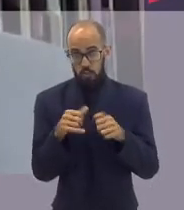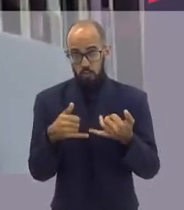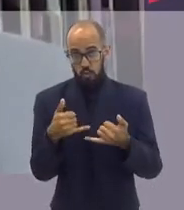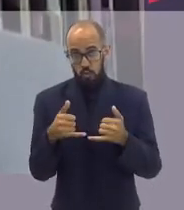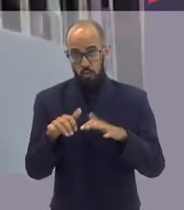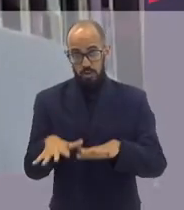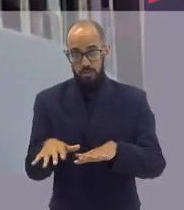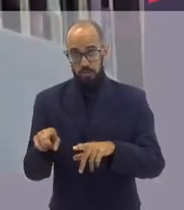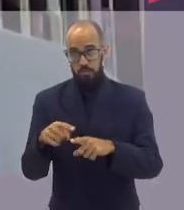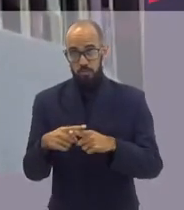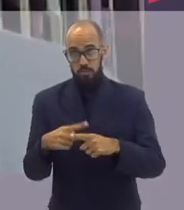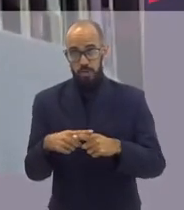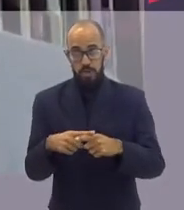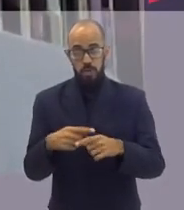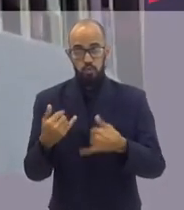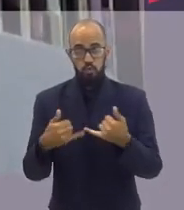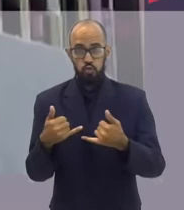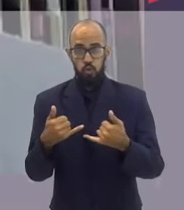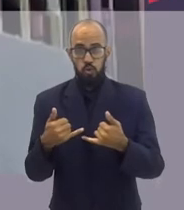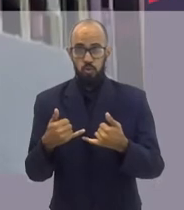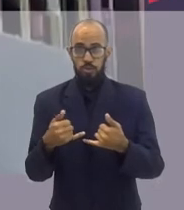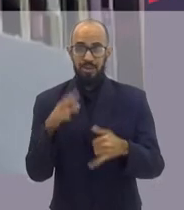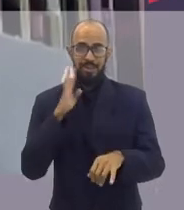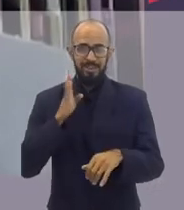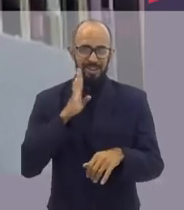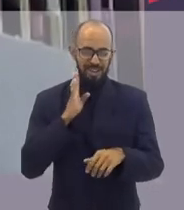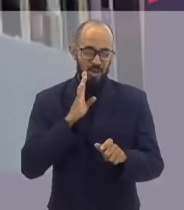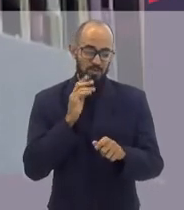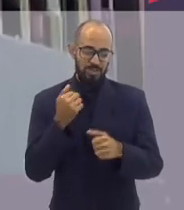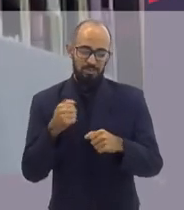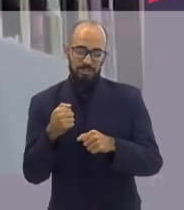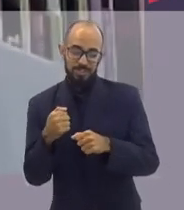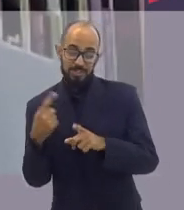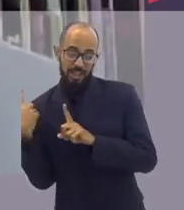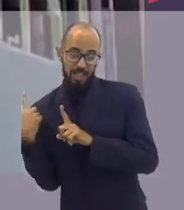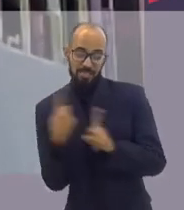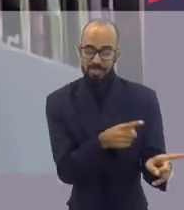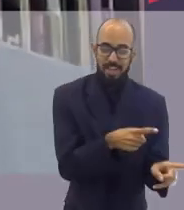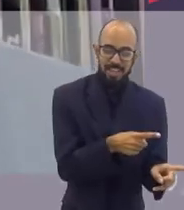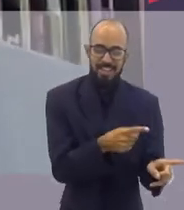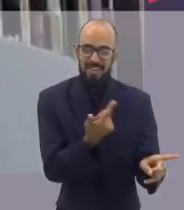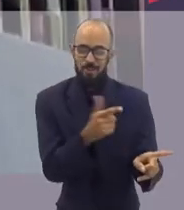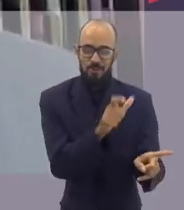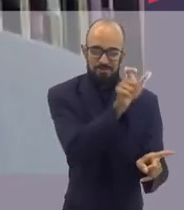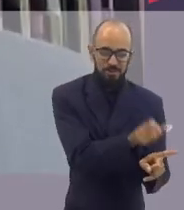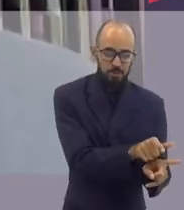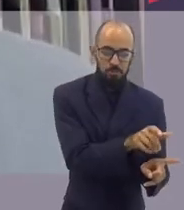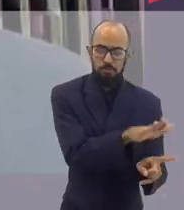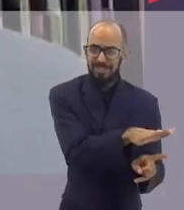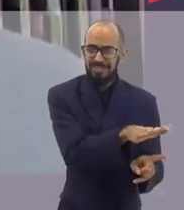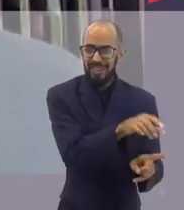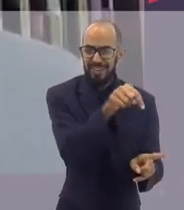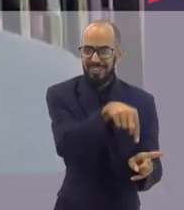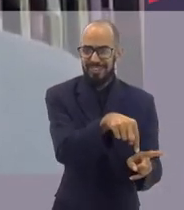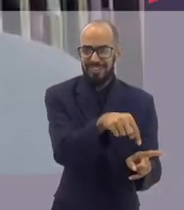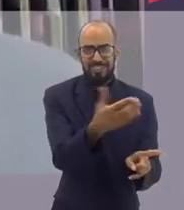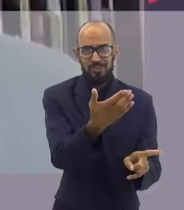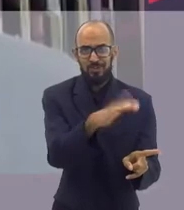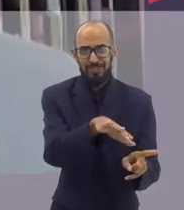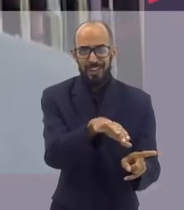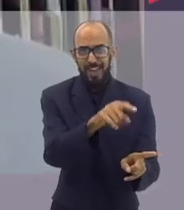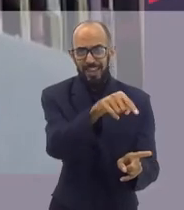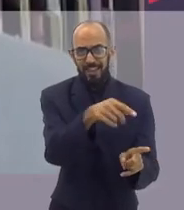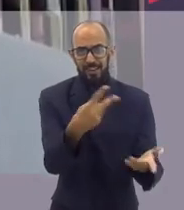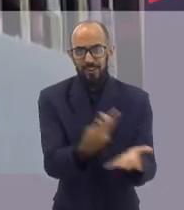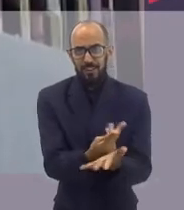educacional, porque, por exemplo, um jogo divertido, né? Geralmente você pode atacar os adversários, né? Mas aqui a gente não quer que as pessoas no meio